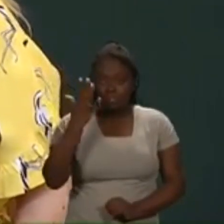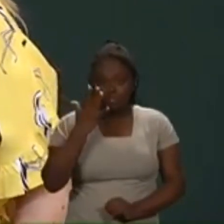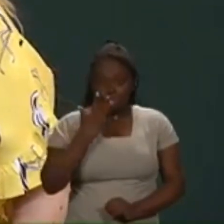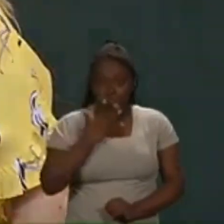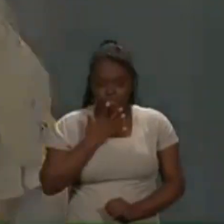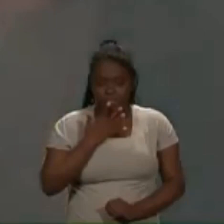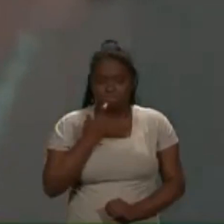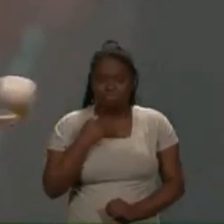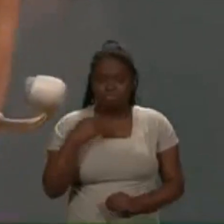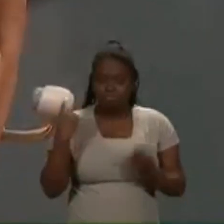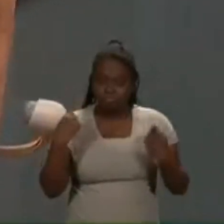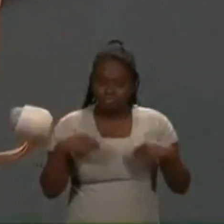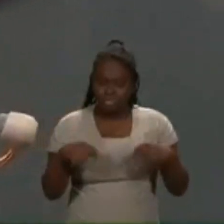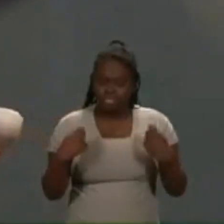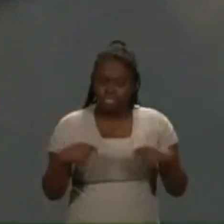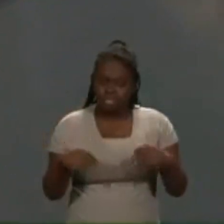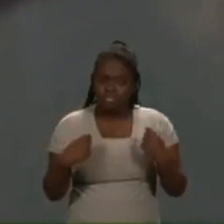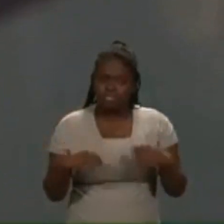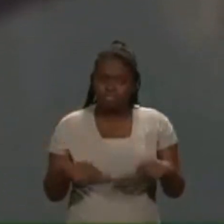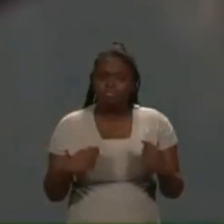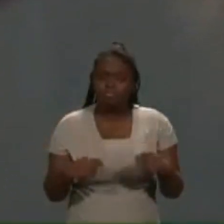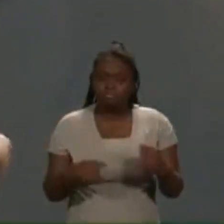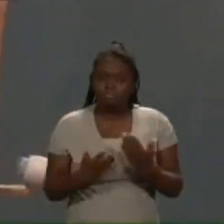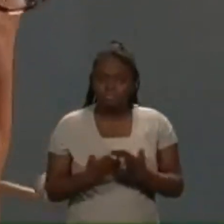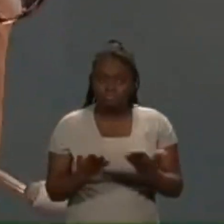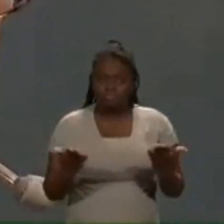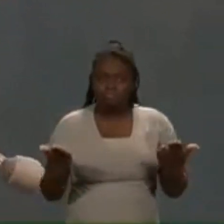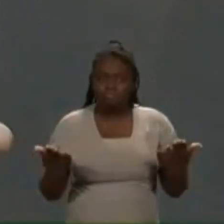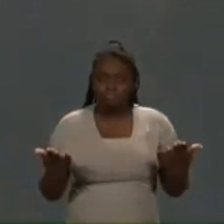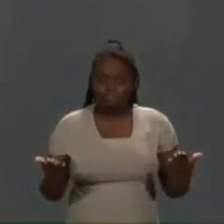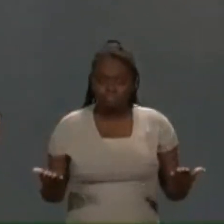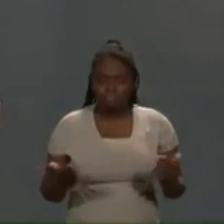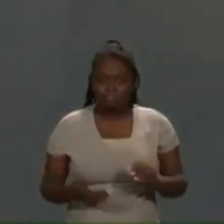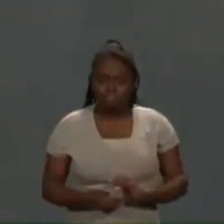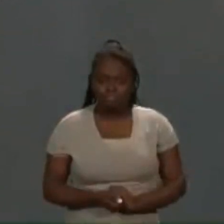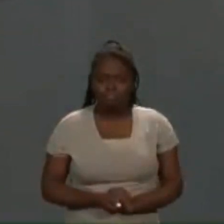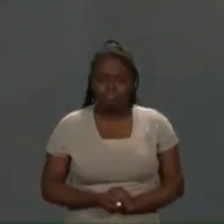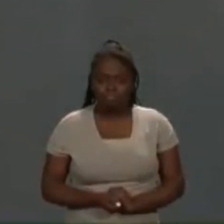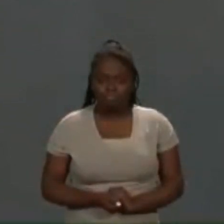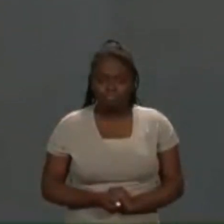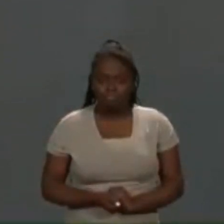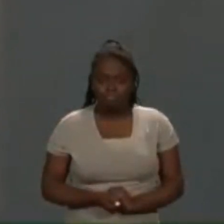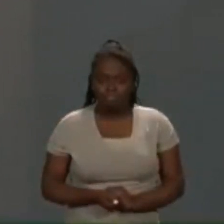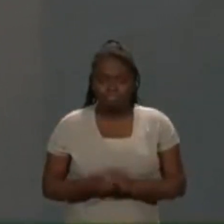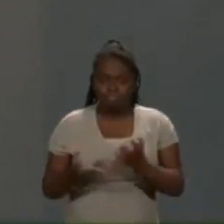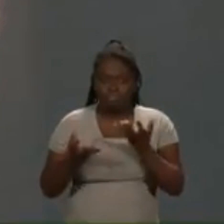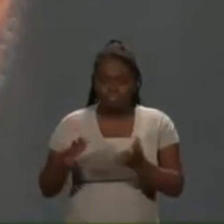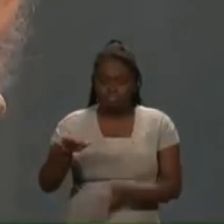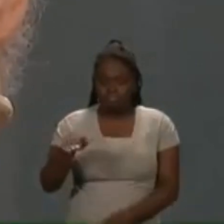Eu preciso muito de vocês. Queria chamar o pastor Flavinho aqui.